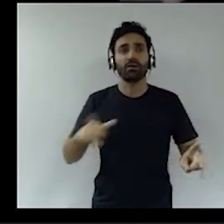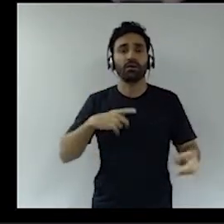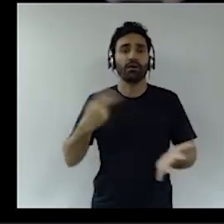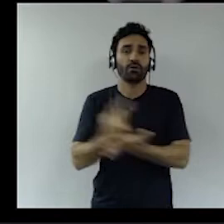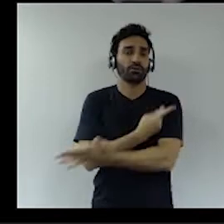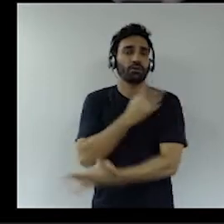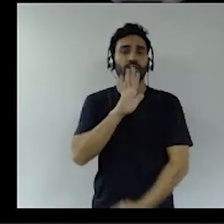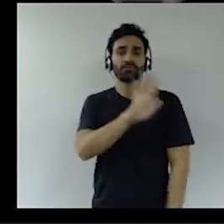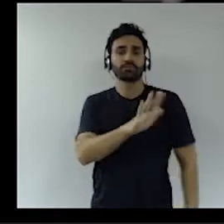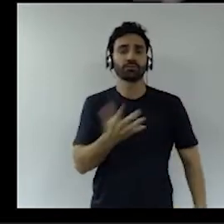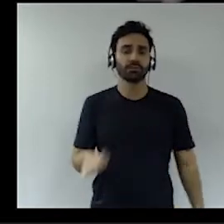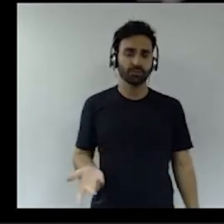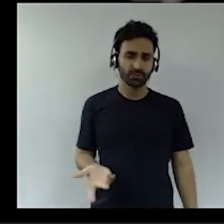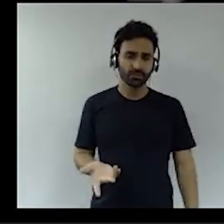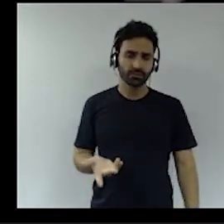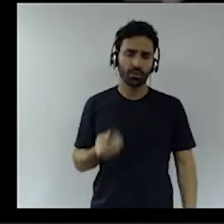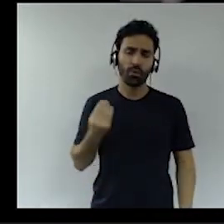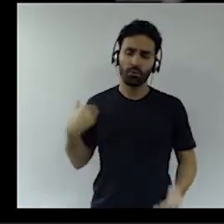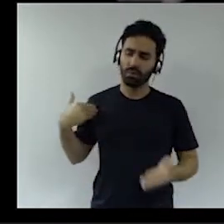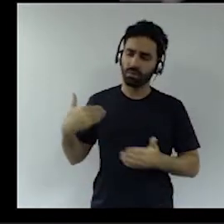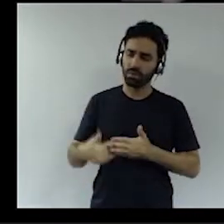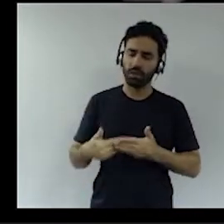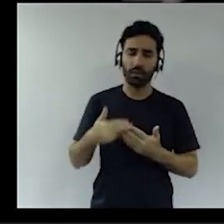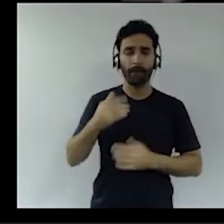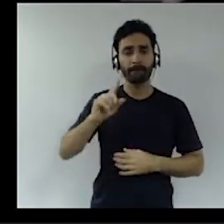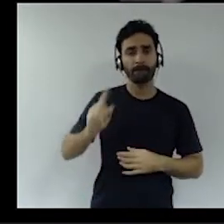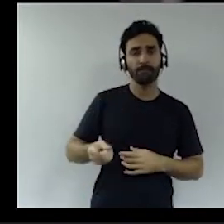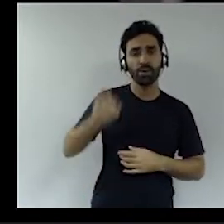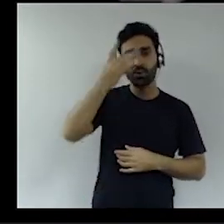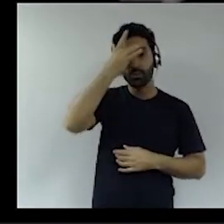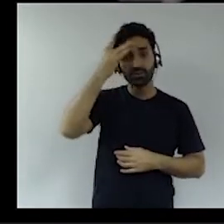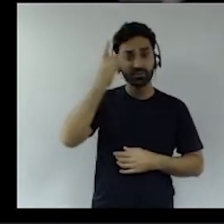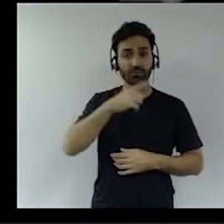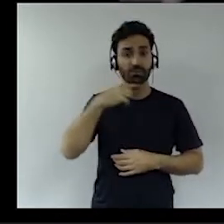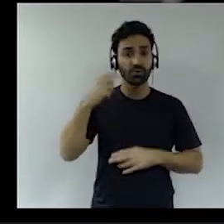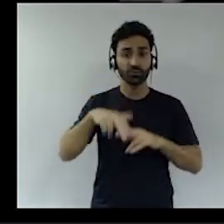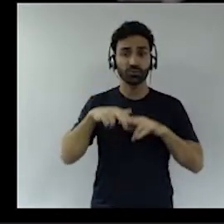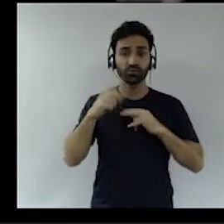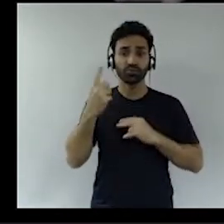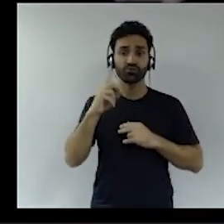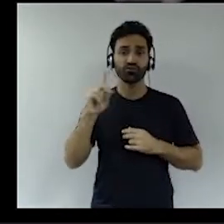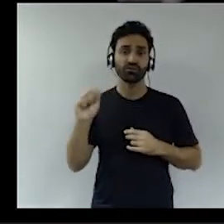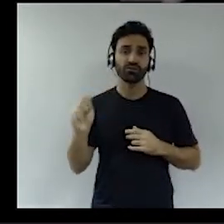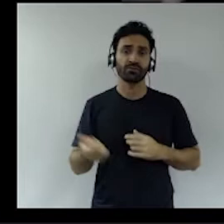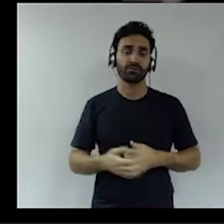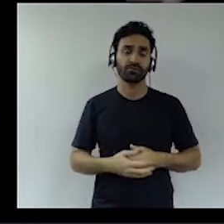situação de um tempo para cá de mais de 1.000 mortes por dia. É isso que nós estamos vivendo.